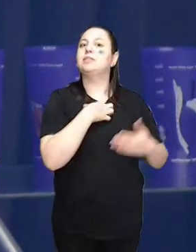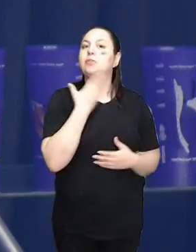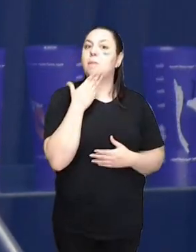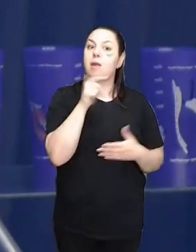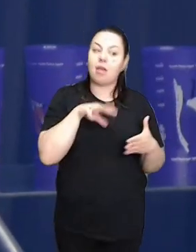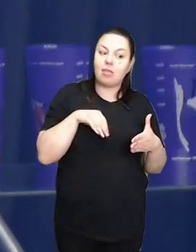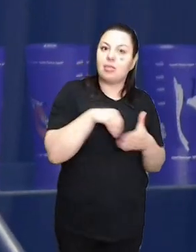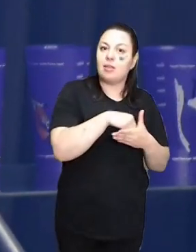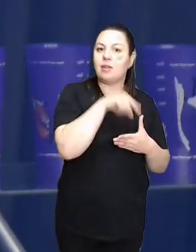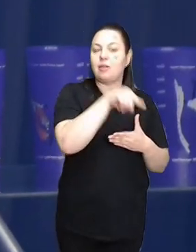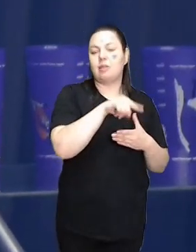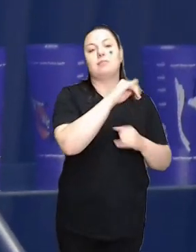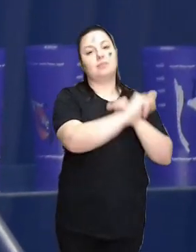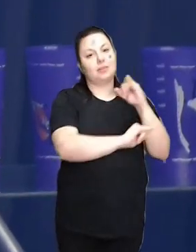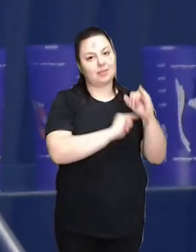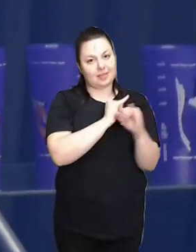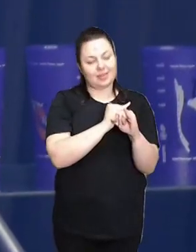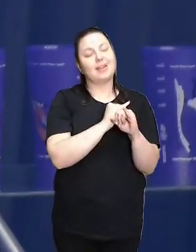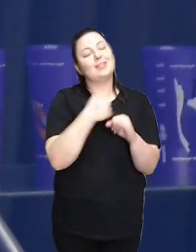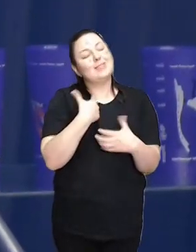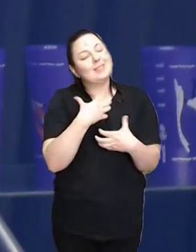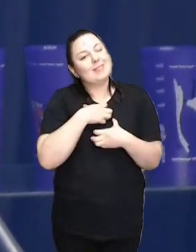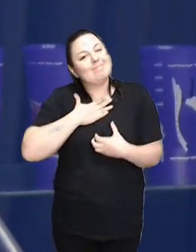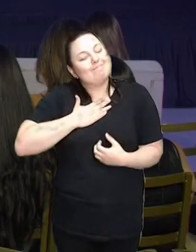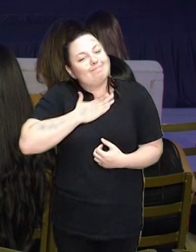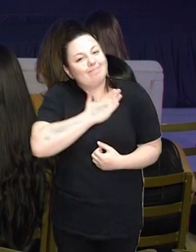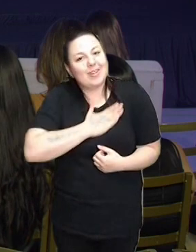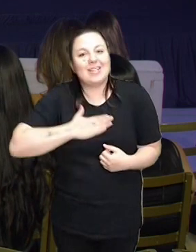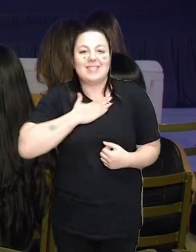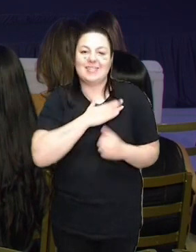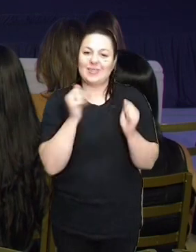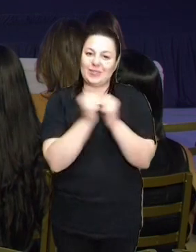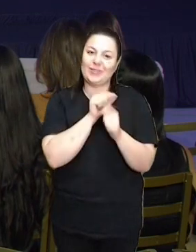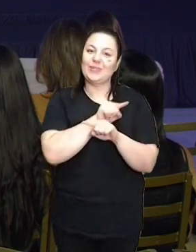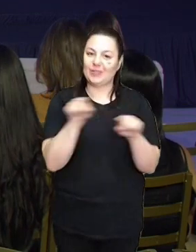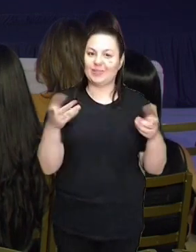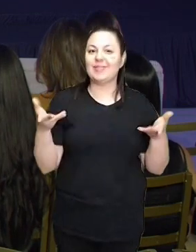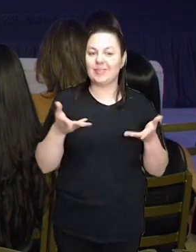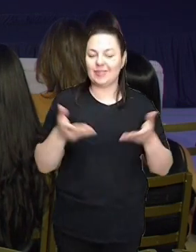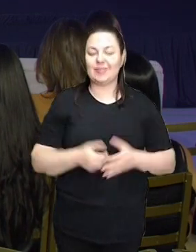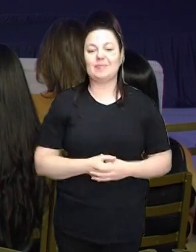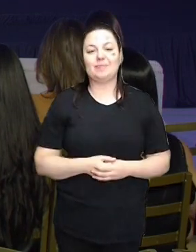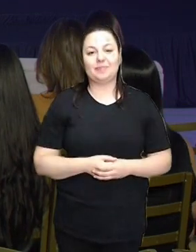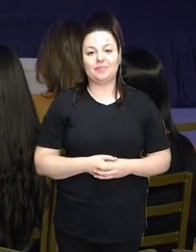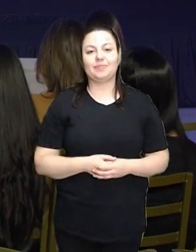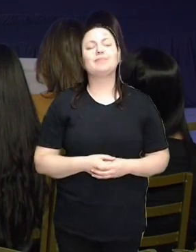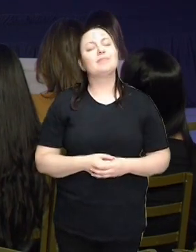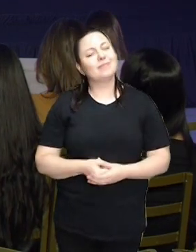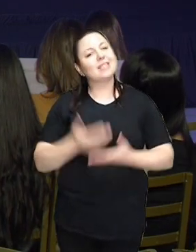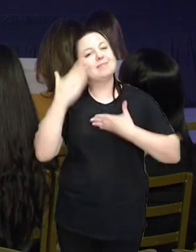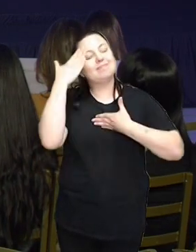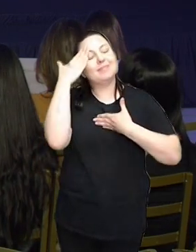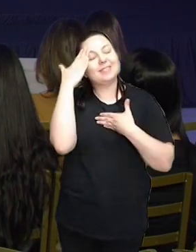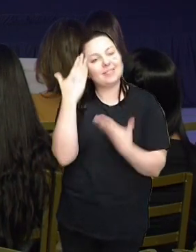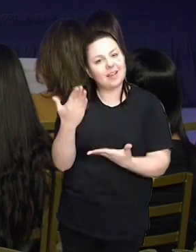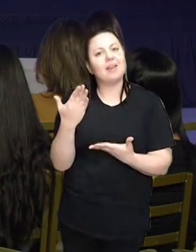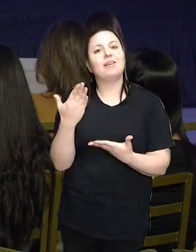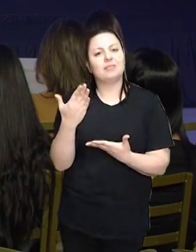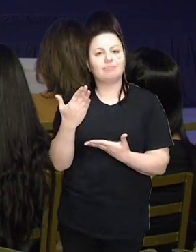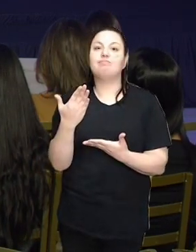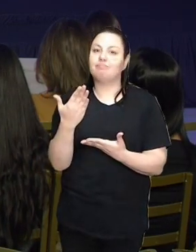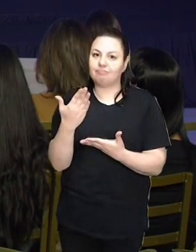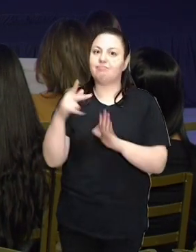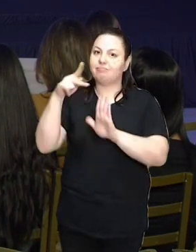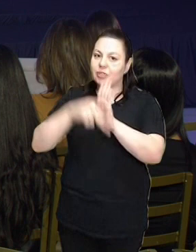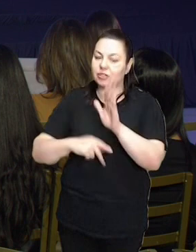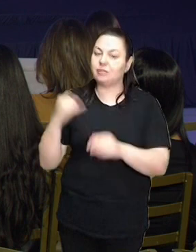pouco com isso. É um prazer enorme estar aqui com vocês, viu? Obrigada, Genival. Tão necessário, né? Tão importante esse trabalho que